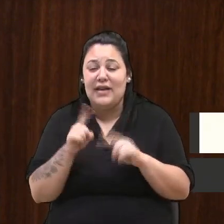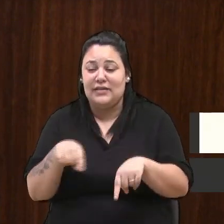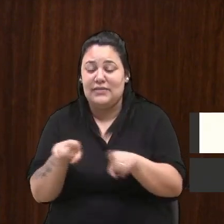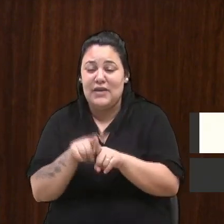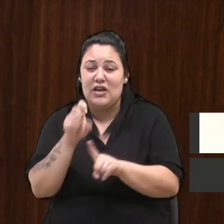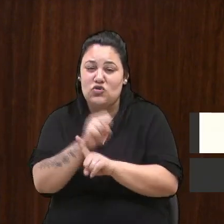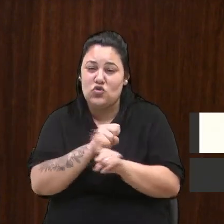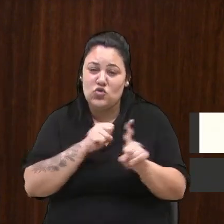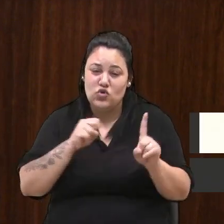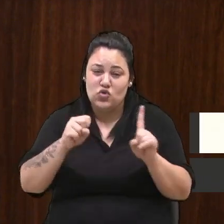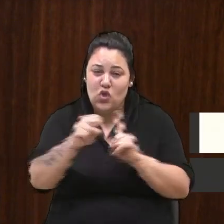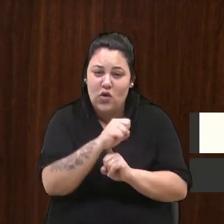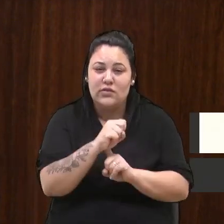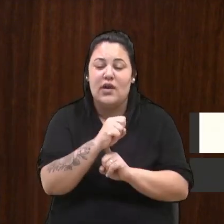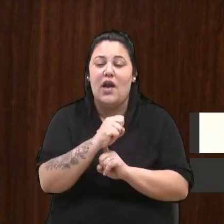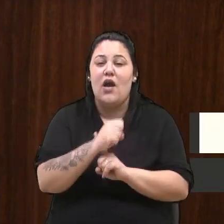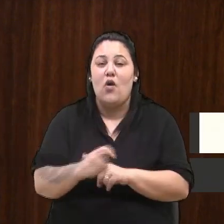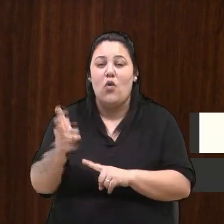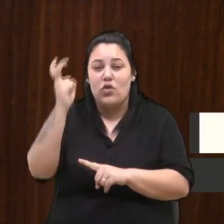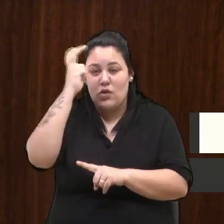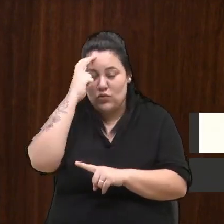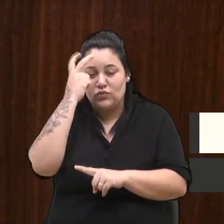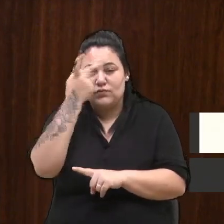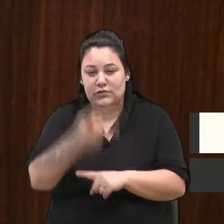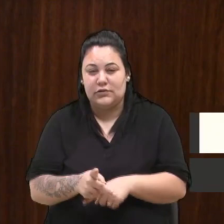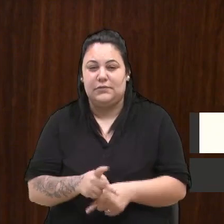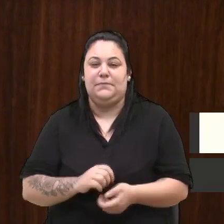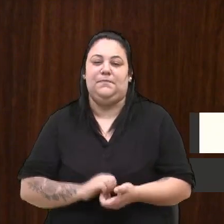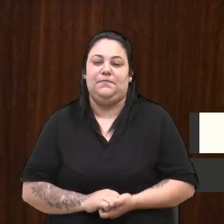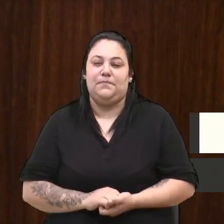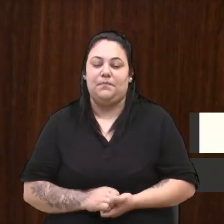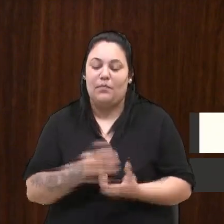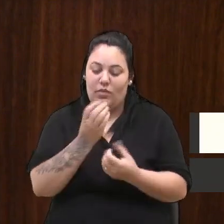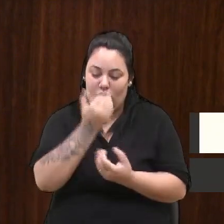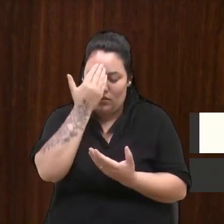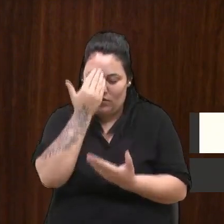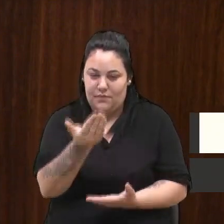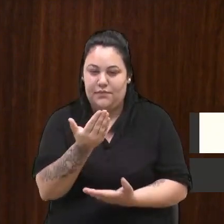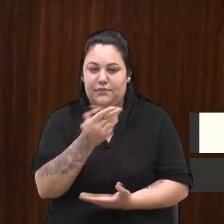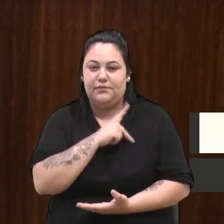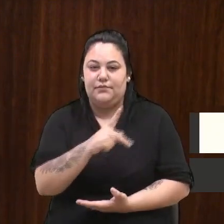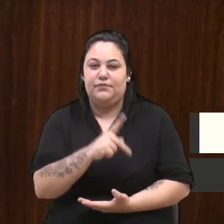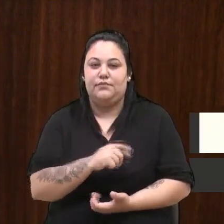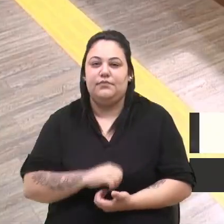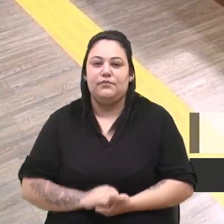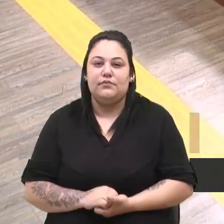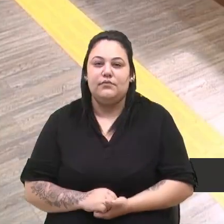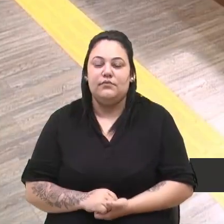social e cultural da nossa cidade. Muito obrigado, senhor presidente.